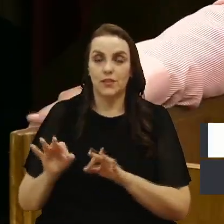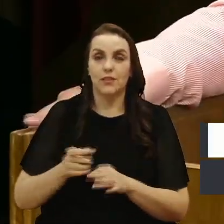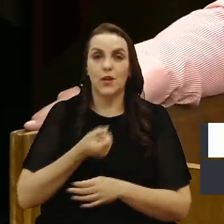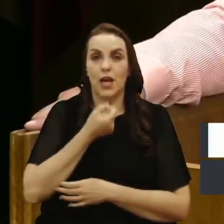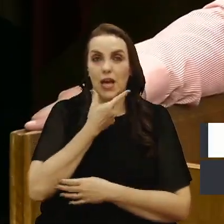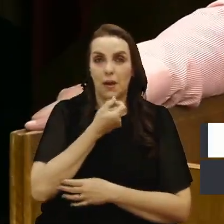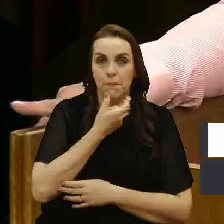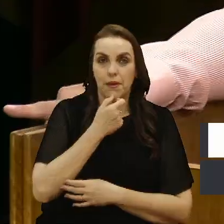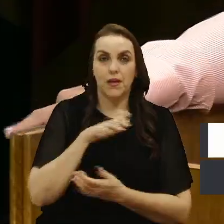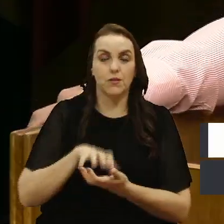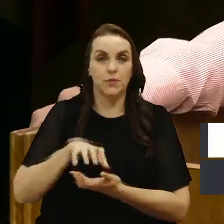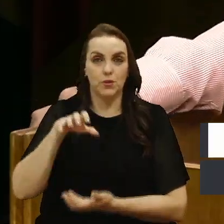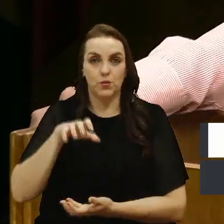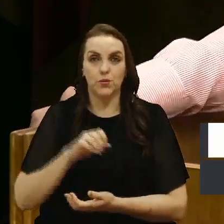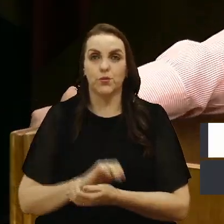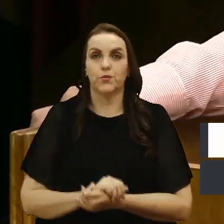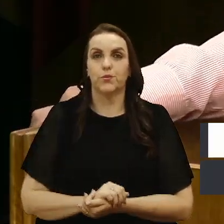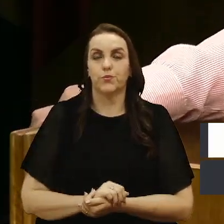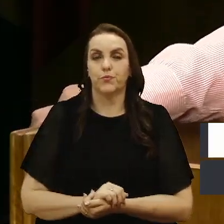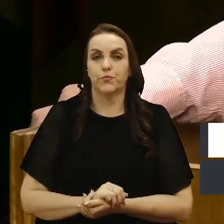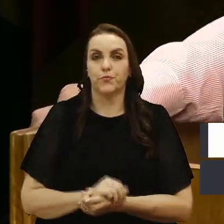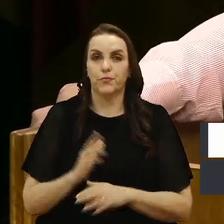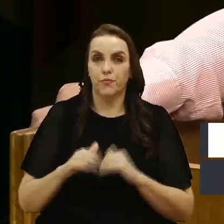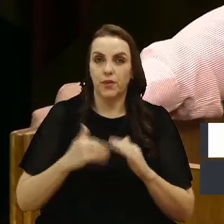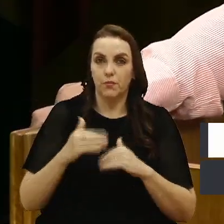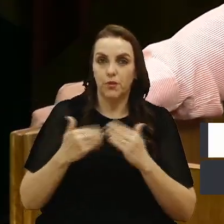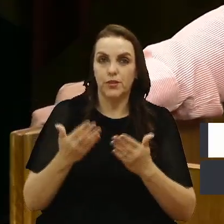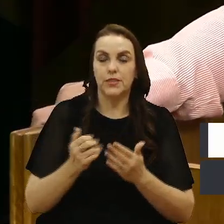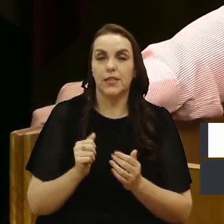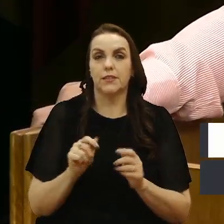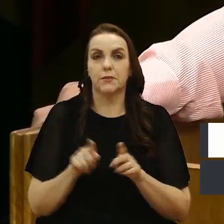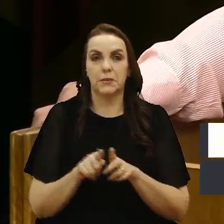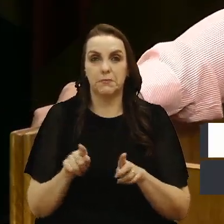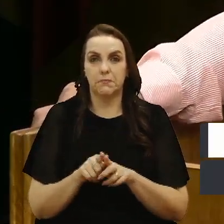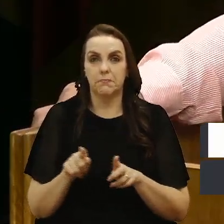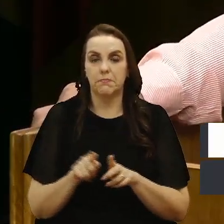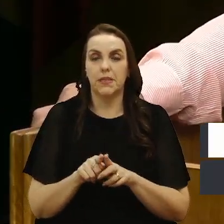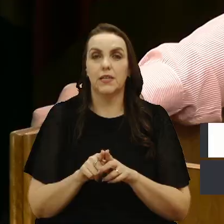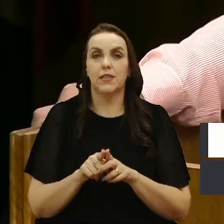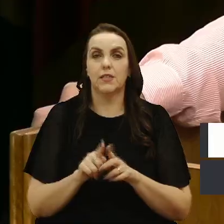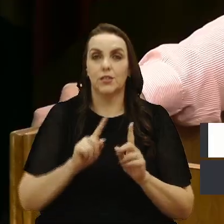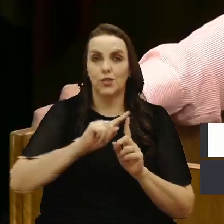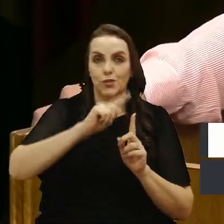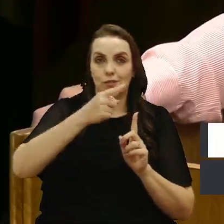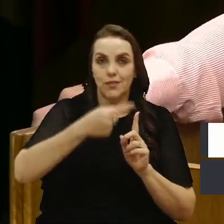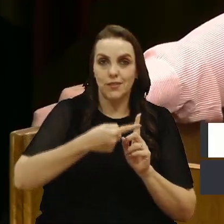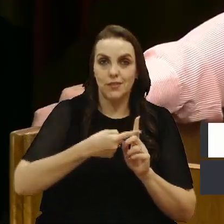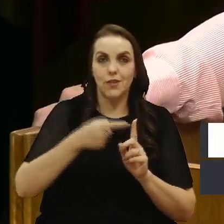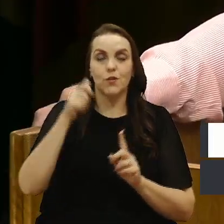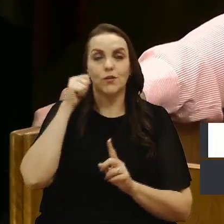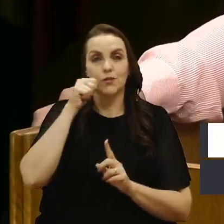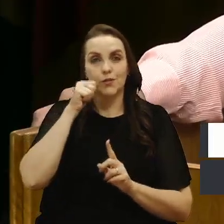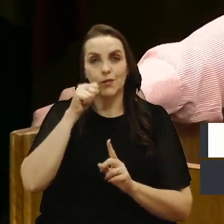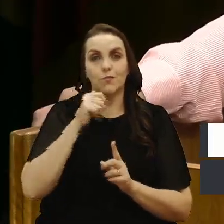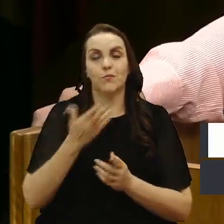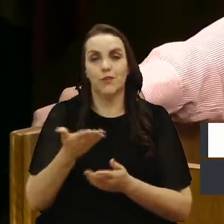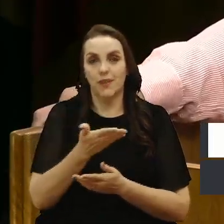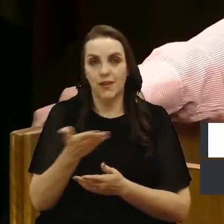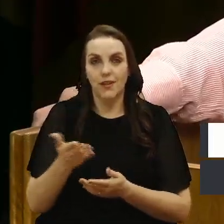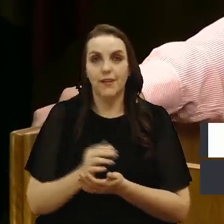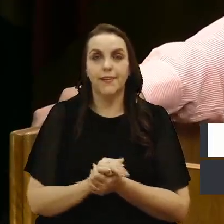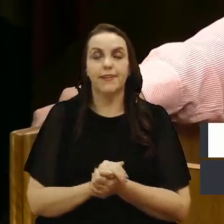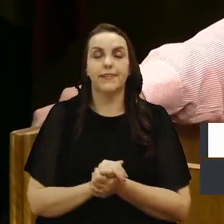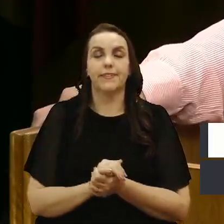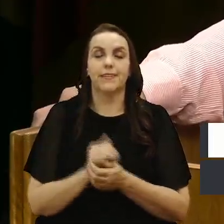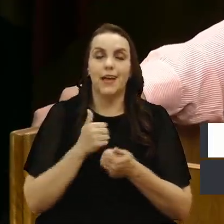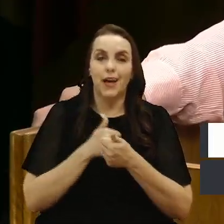para os idosos, né? No processo aí de gestação das mulheres grávidas, a